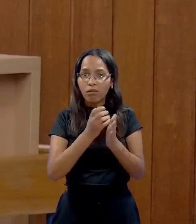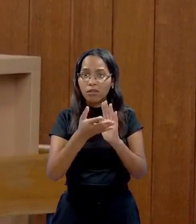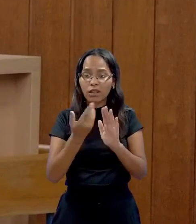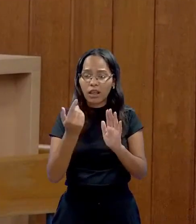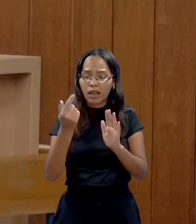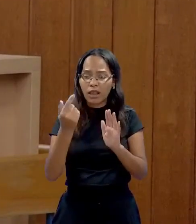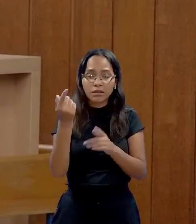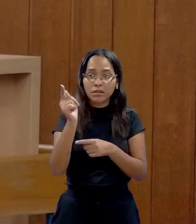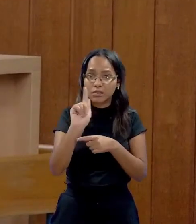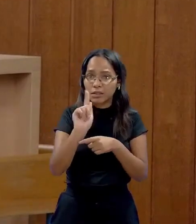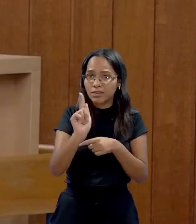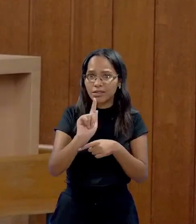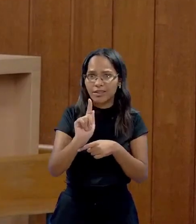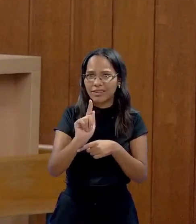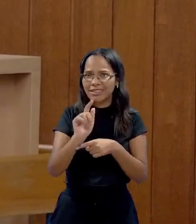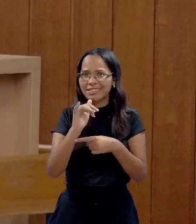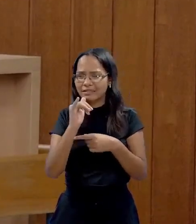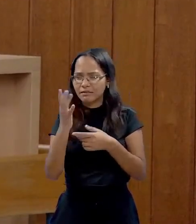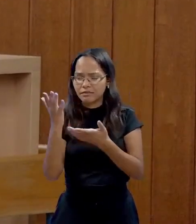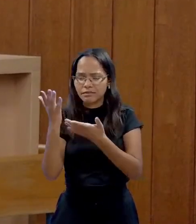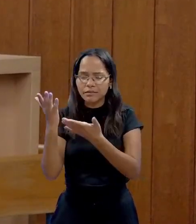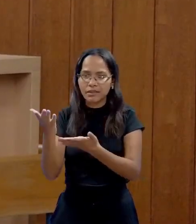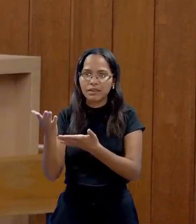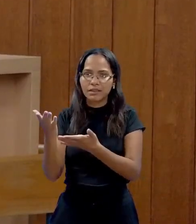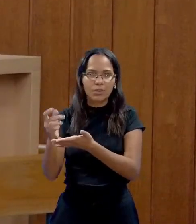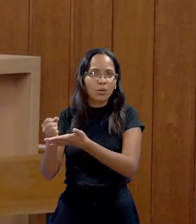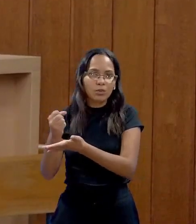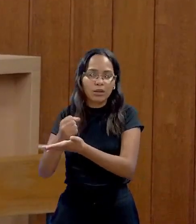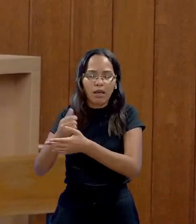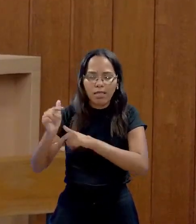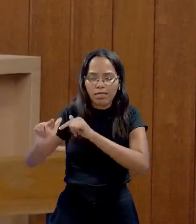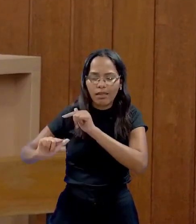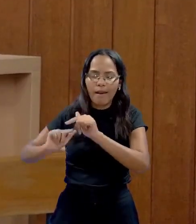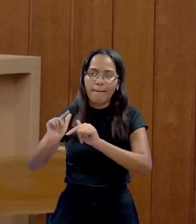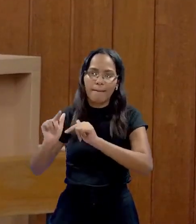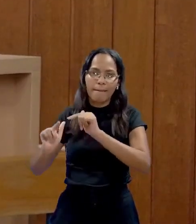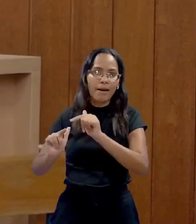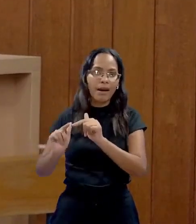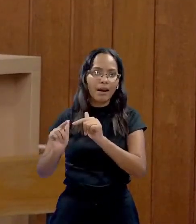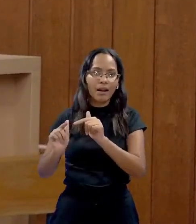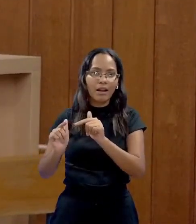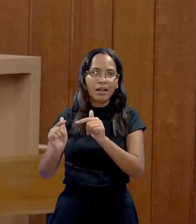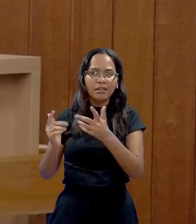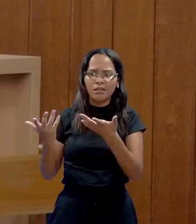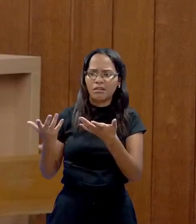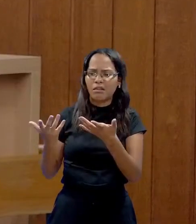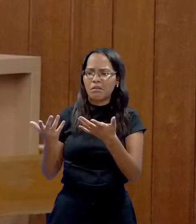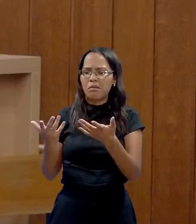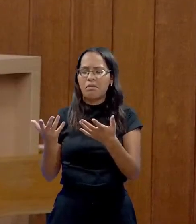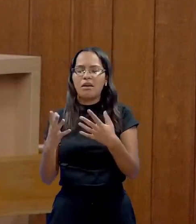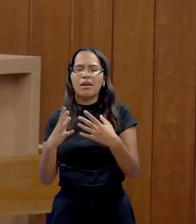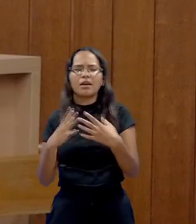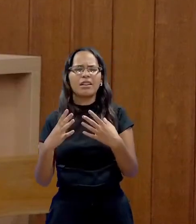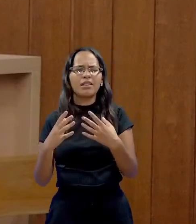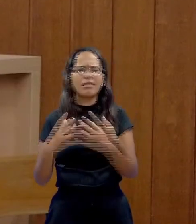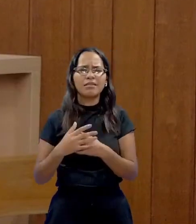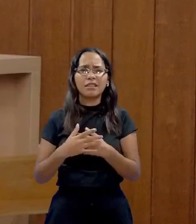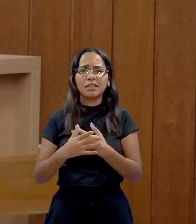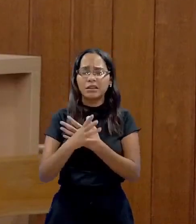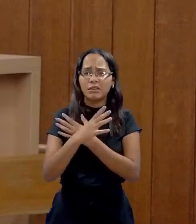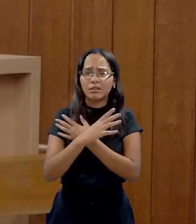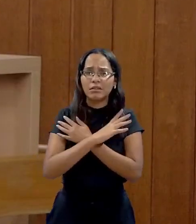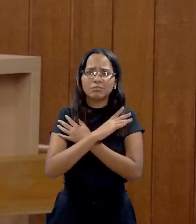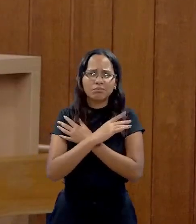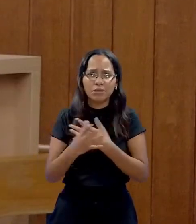que coloca esses contratos para trabalhar durante a greve e depois coloca os mesmos